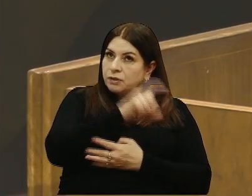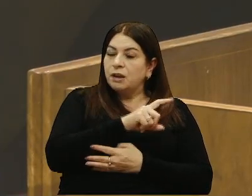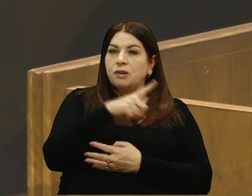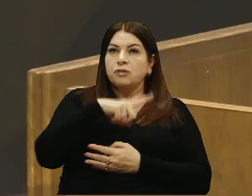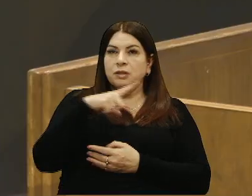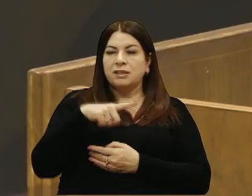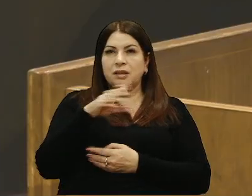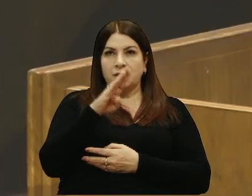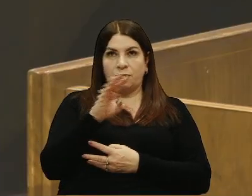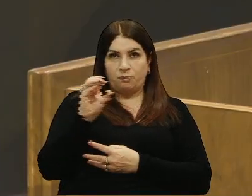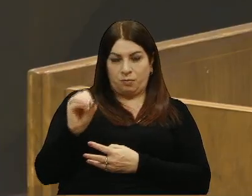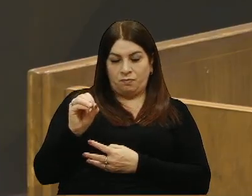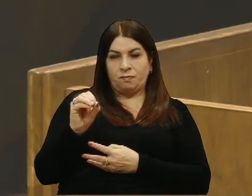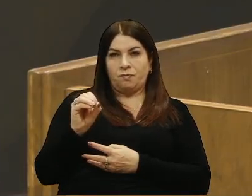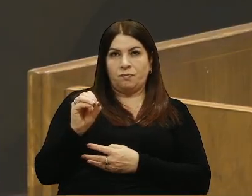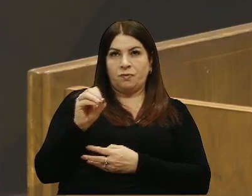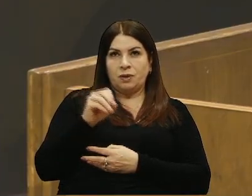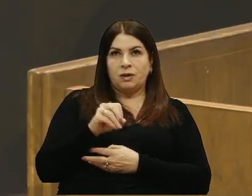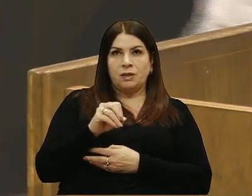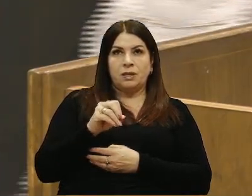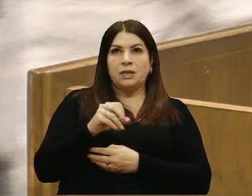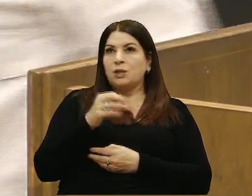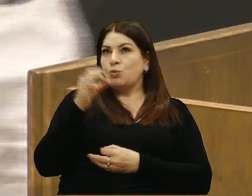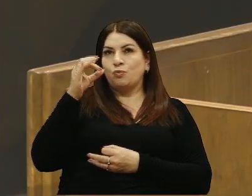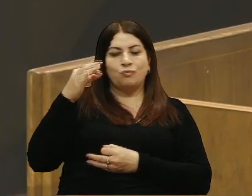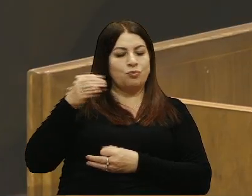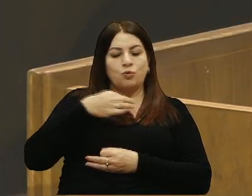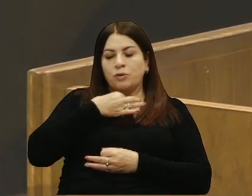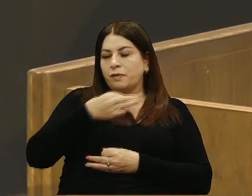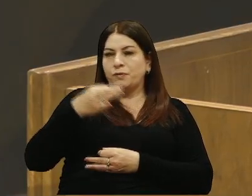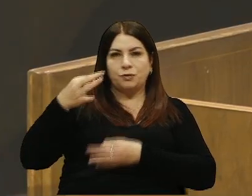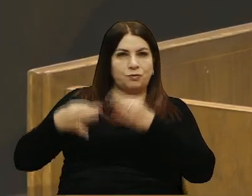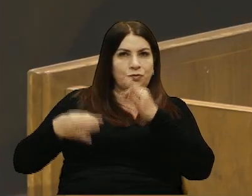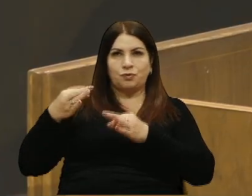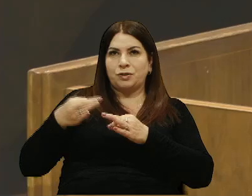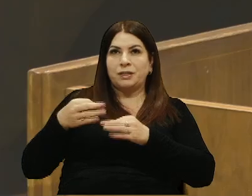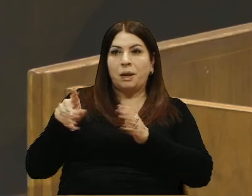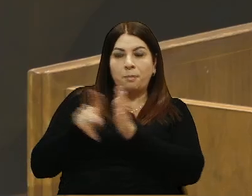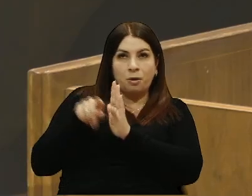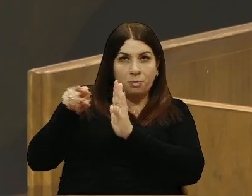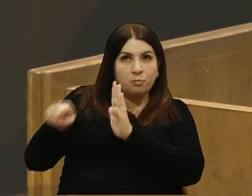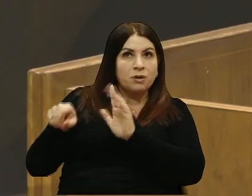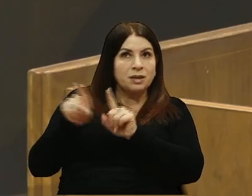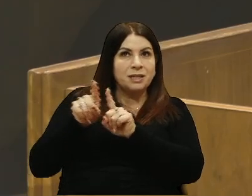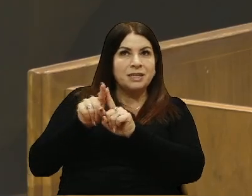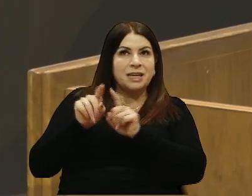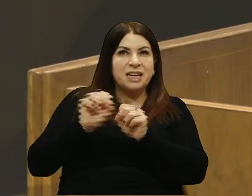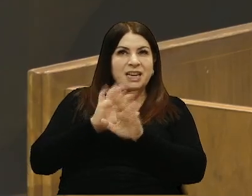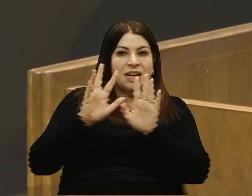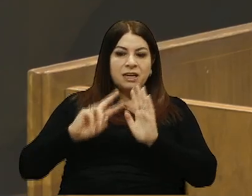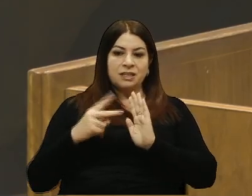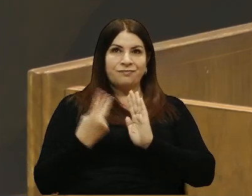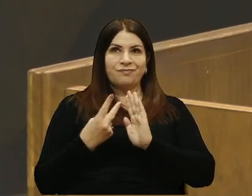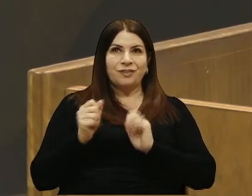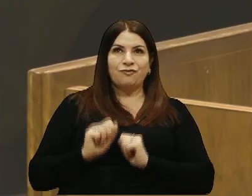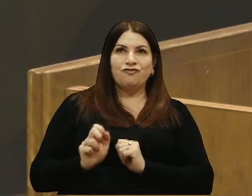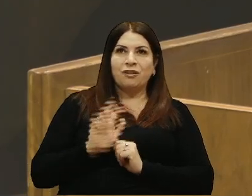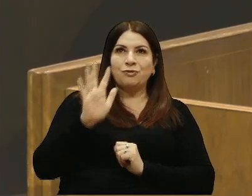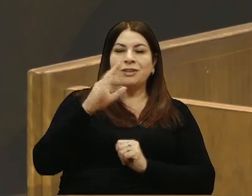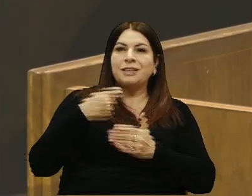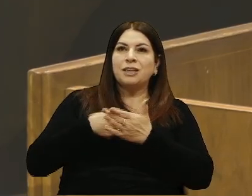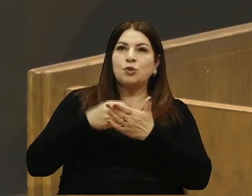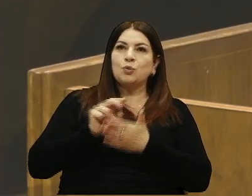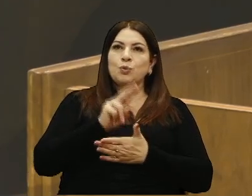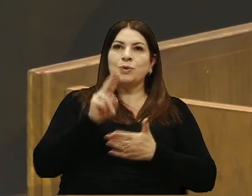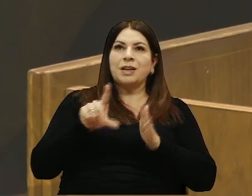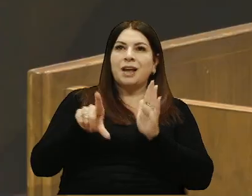obter boletim de ocorrência. E o cúmulo da injustiça, a própria agressora, em um ato de clara inversão de valores, tentou usar